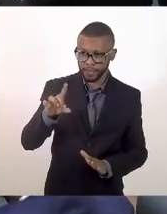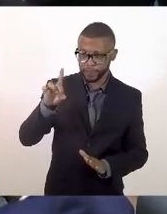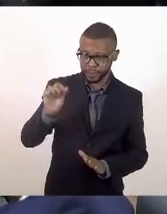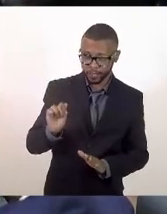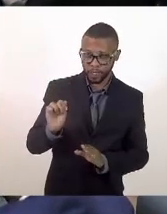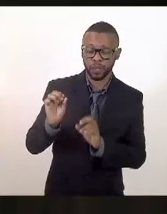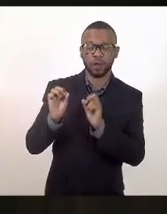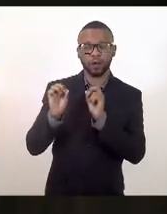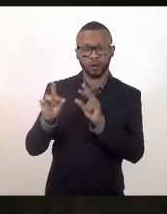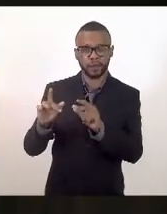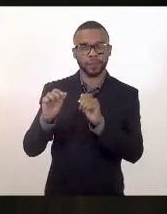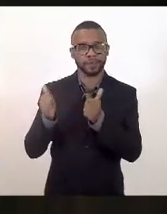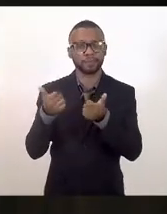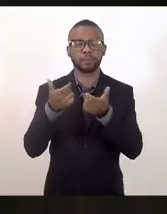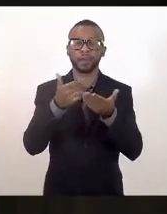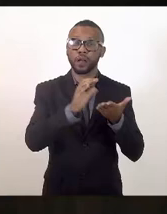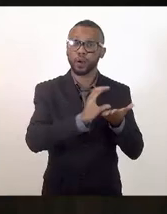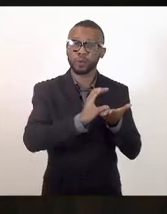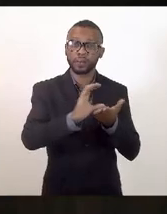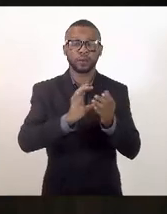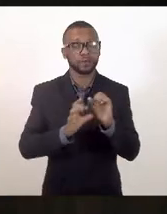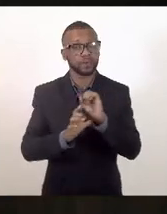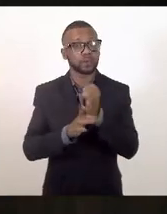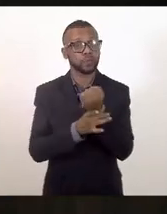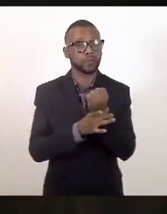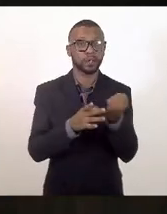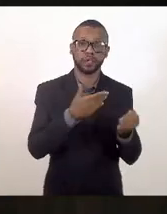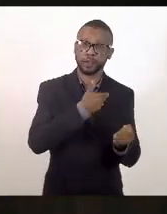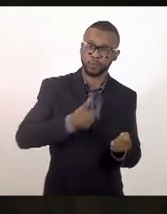Pela Comissão de Segurança Pública e Assunto de Polícia,